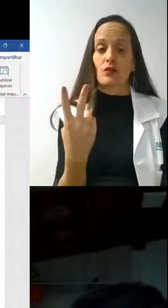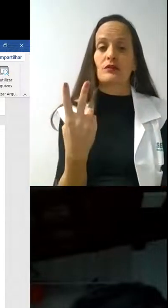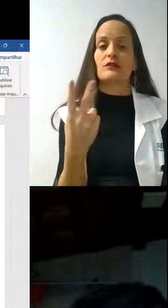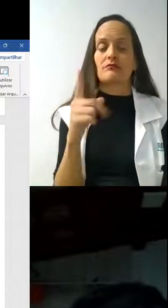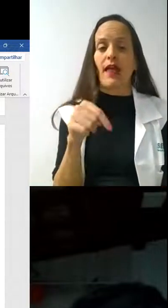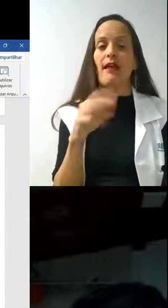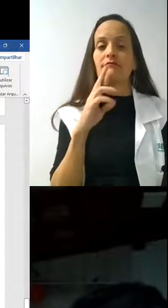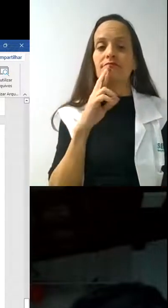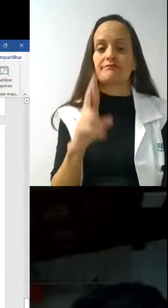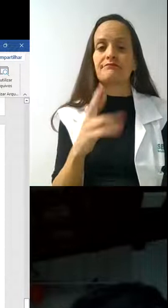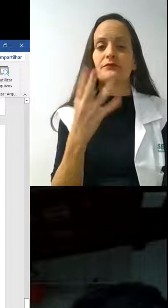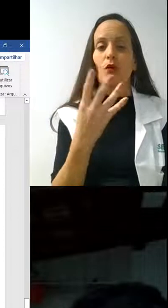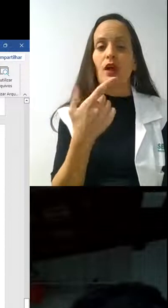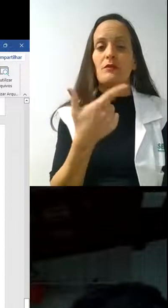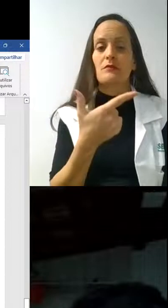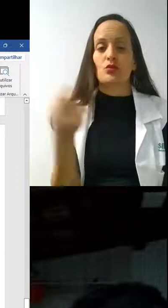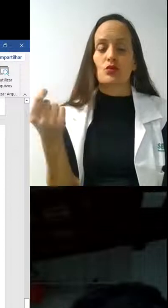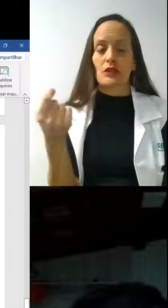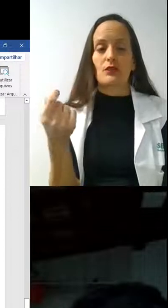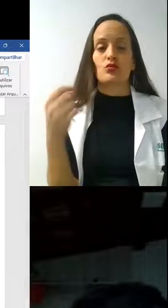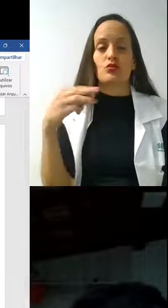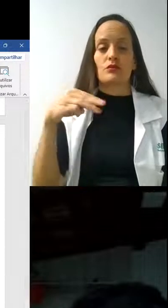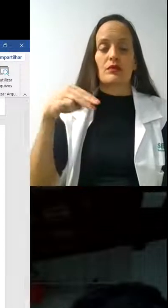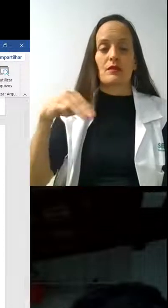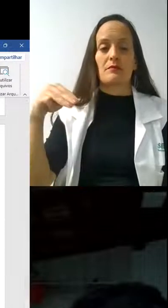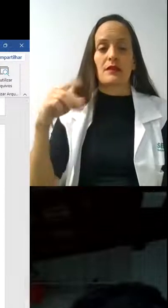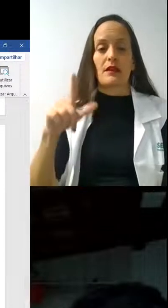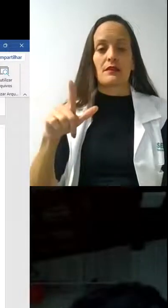4.200 milímetros.